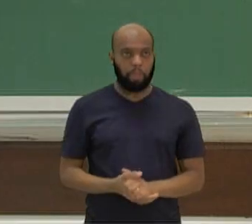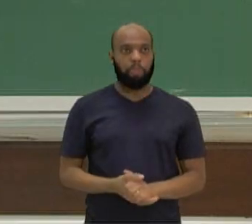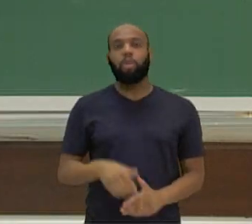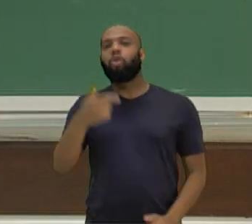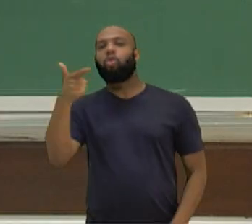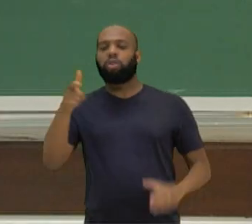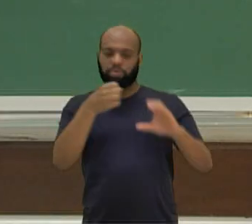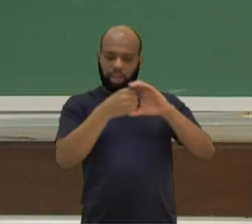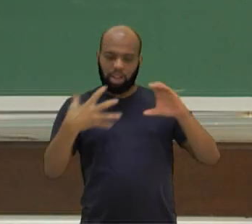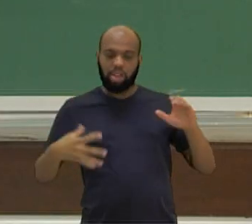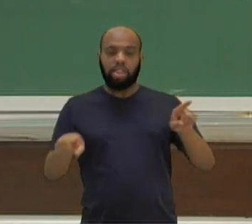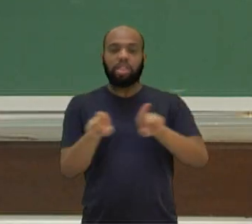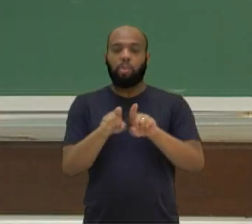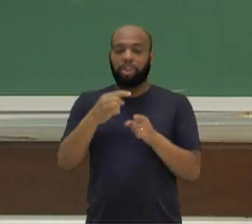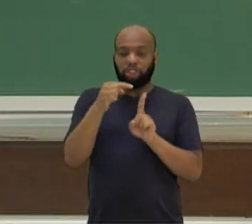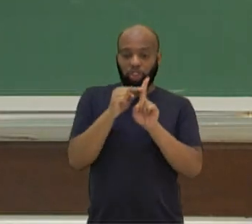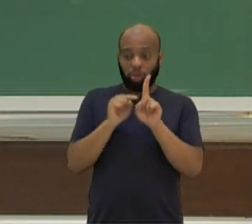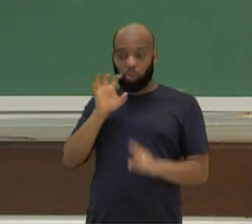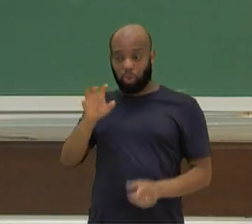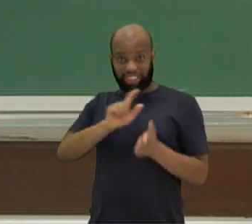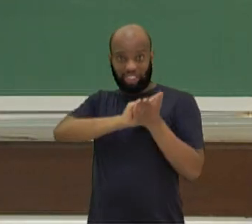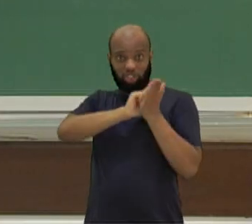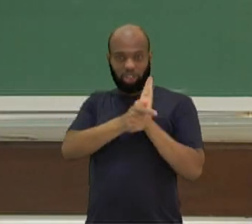Outras características da crônica, pessoal,